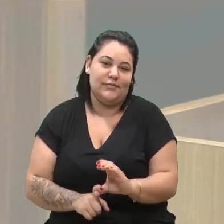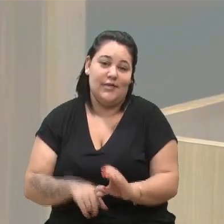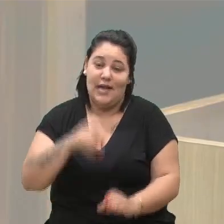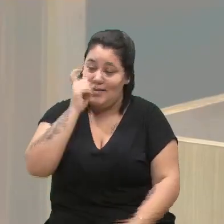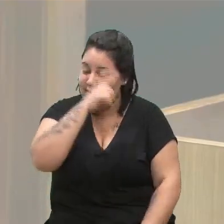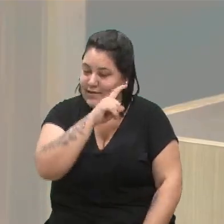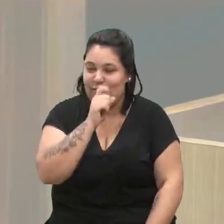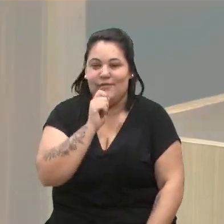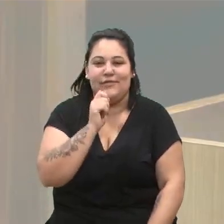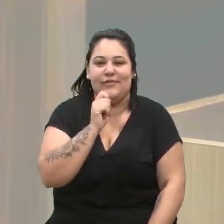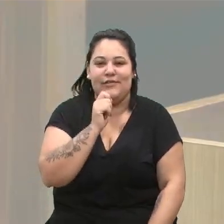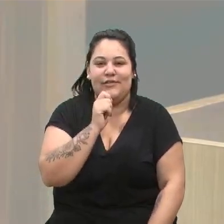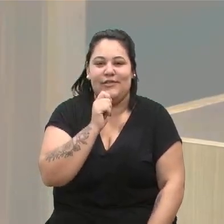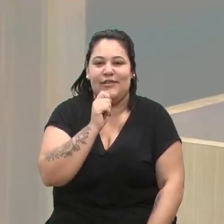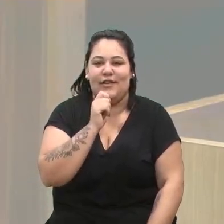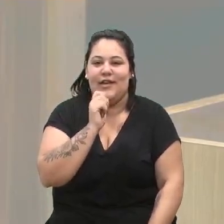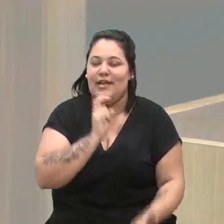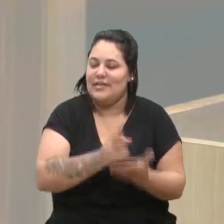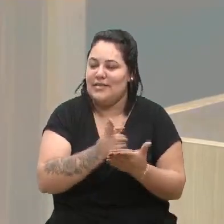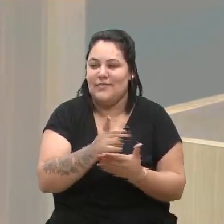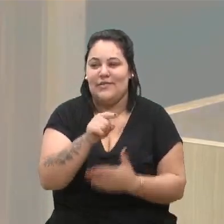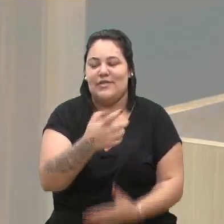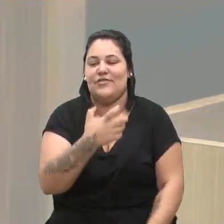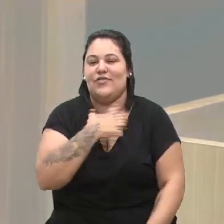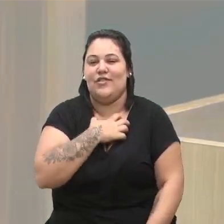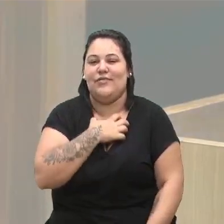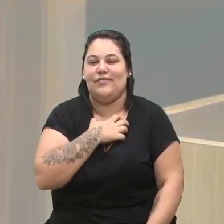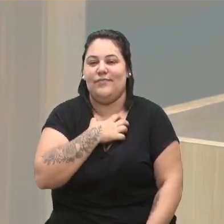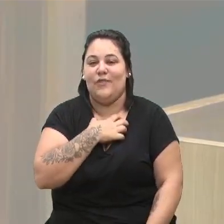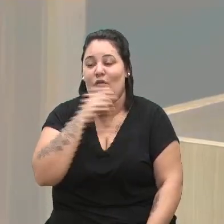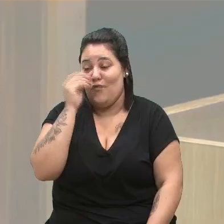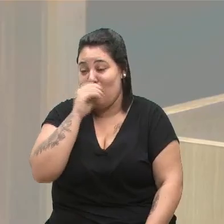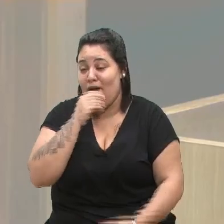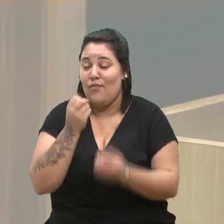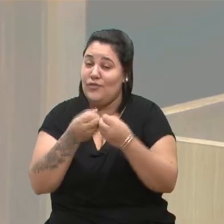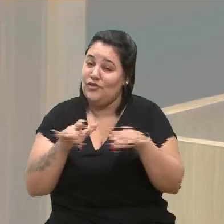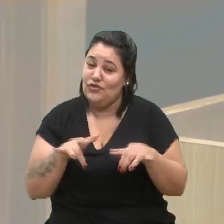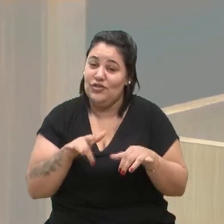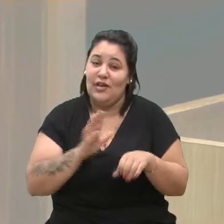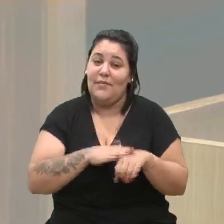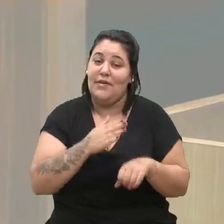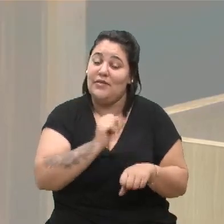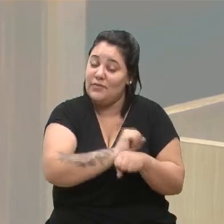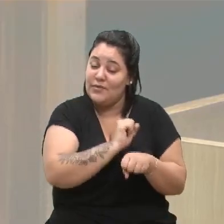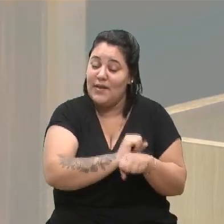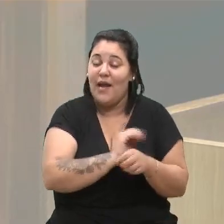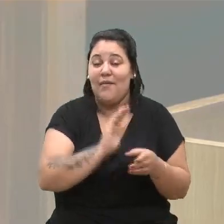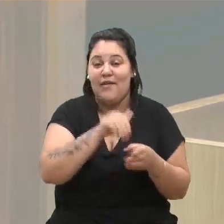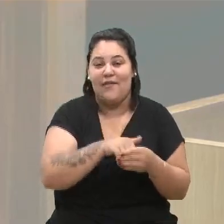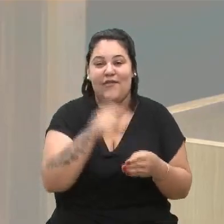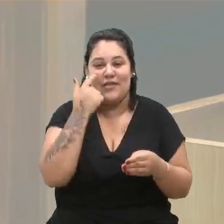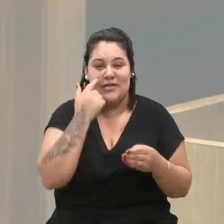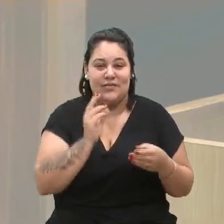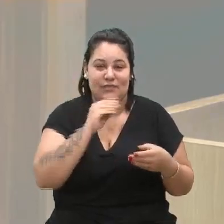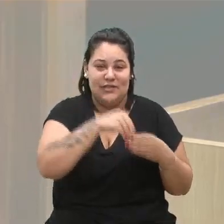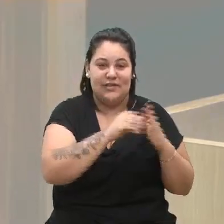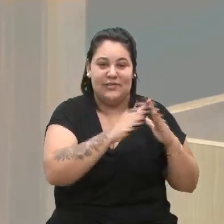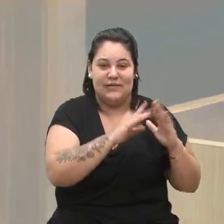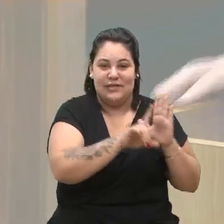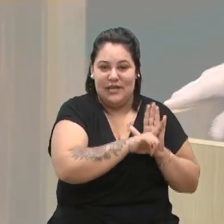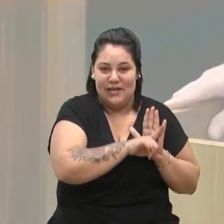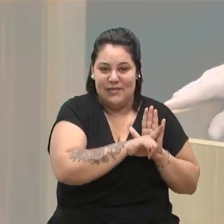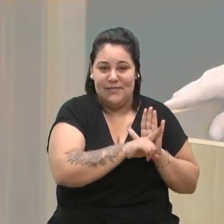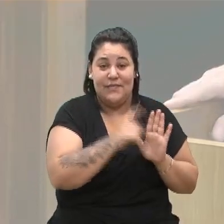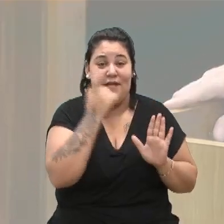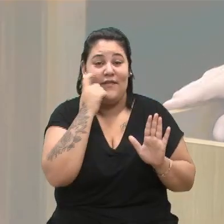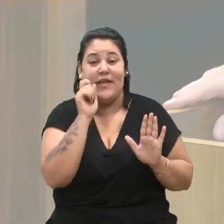fraco. Então, vamos aguardar para ver como é que será essa votação na Assembleia Legislativa, para ver quem está de